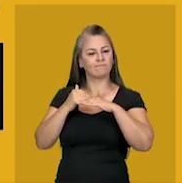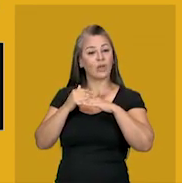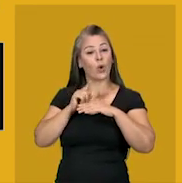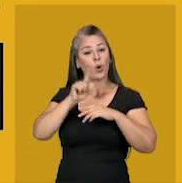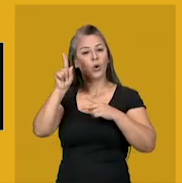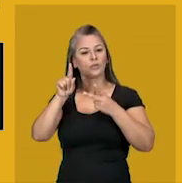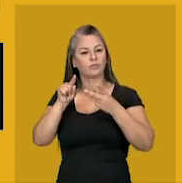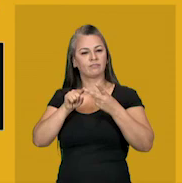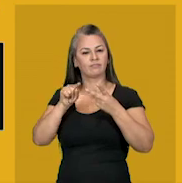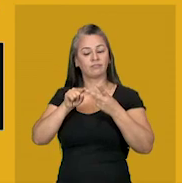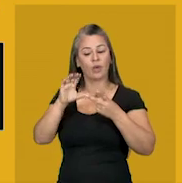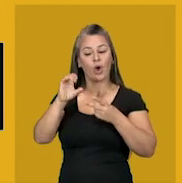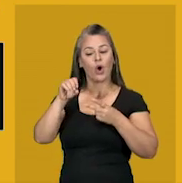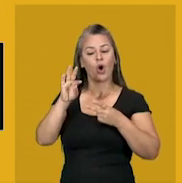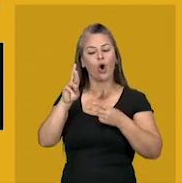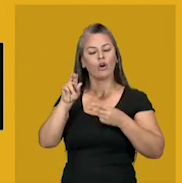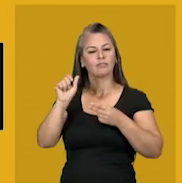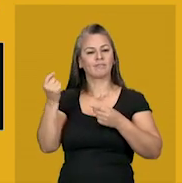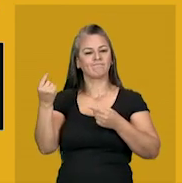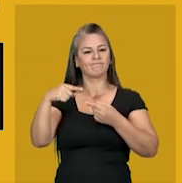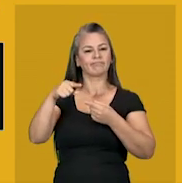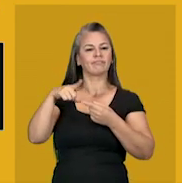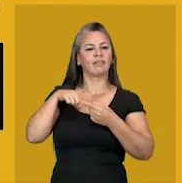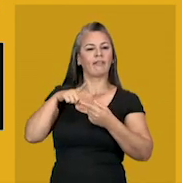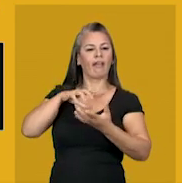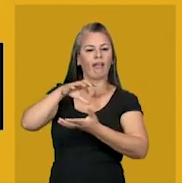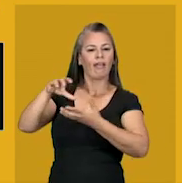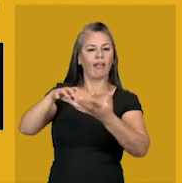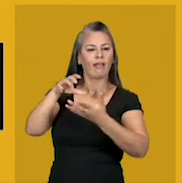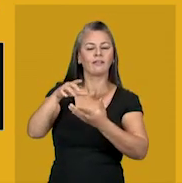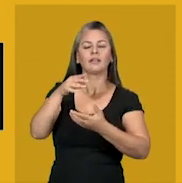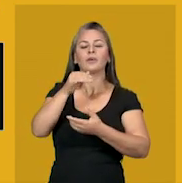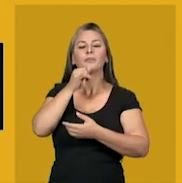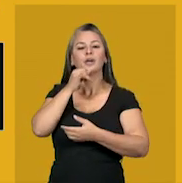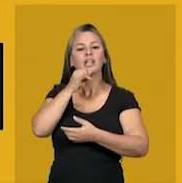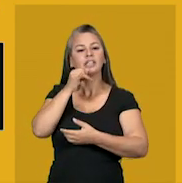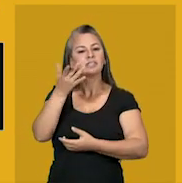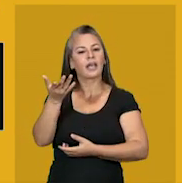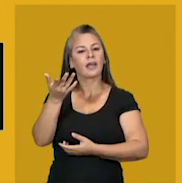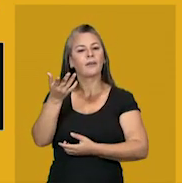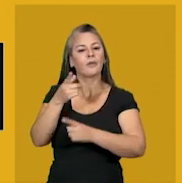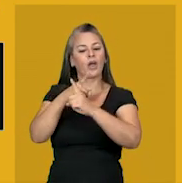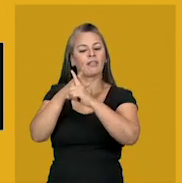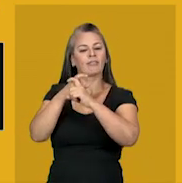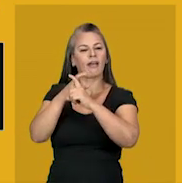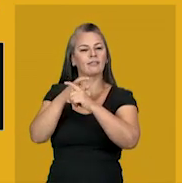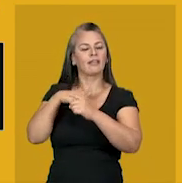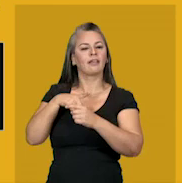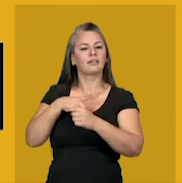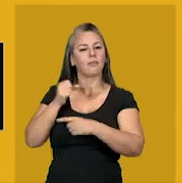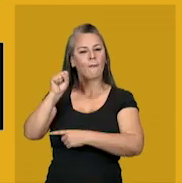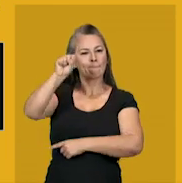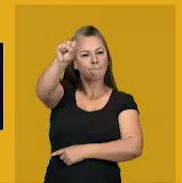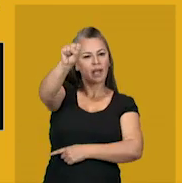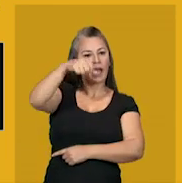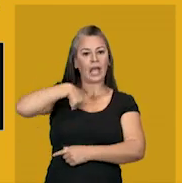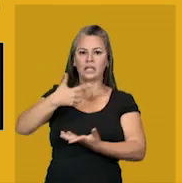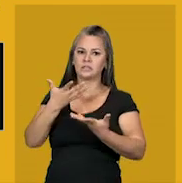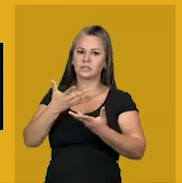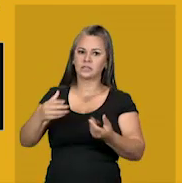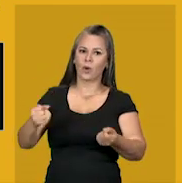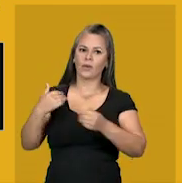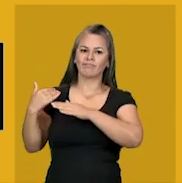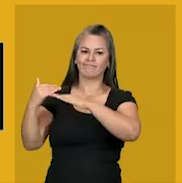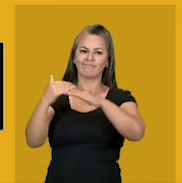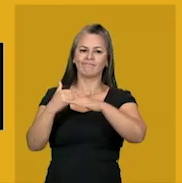Os movimentos contra-revolucionários, o fascismo e o nazismo, né, por exemplo, que são uma reação à extrema esquerda, da mesma forma, são radicais e autoritários,